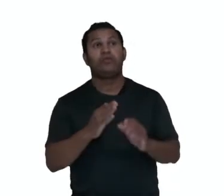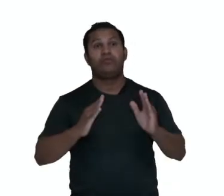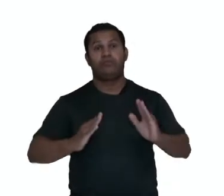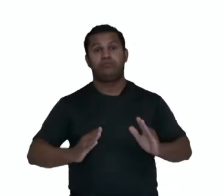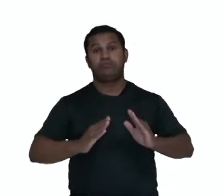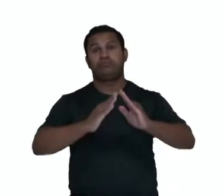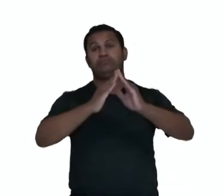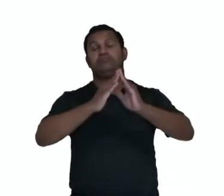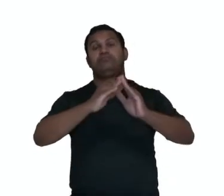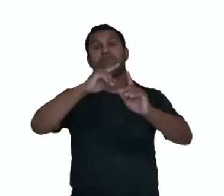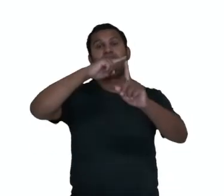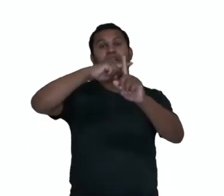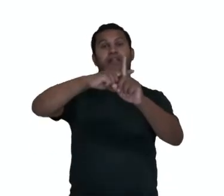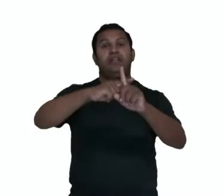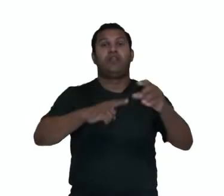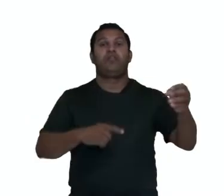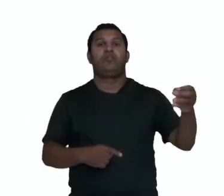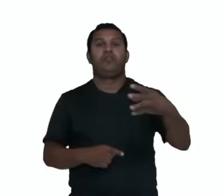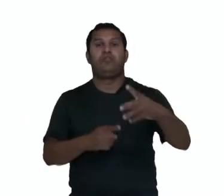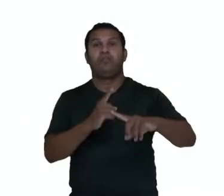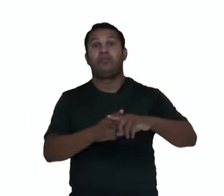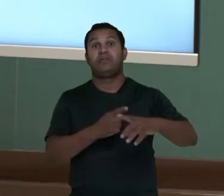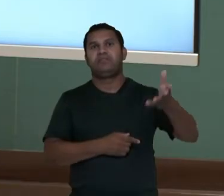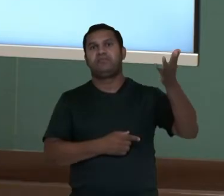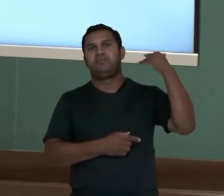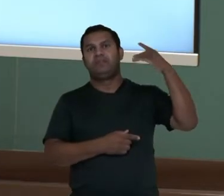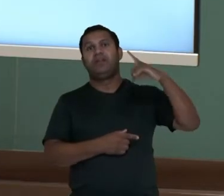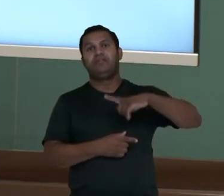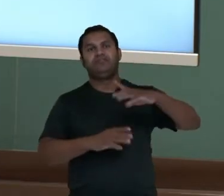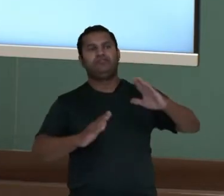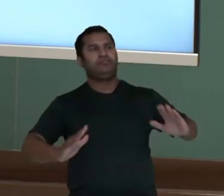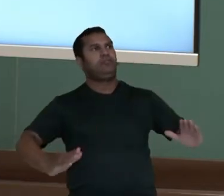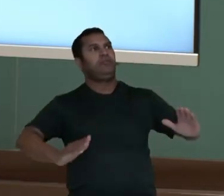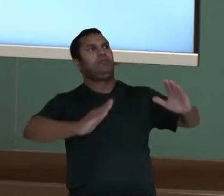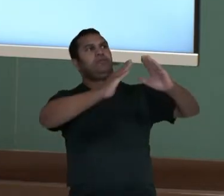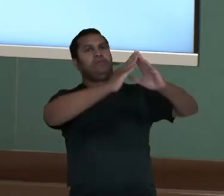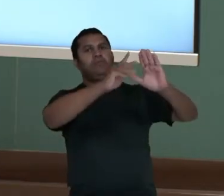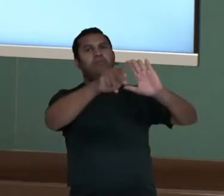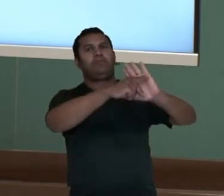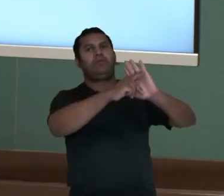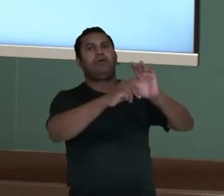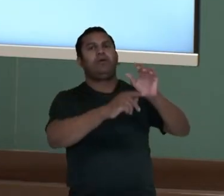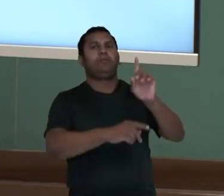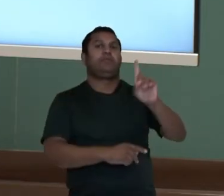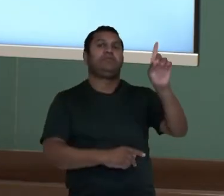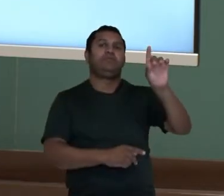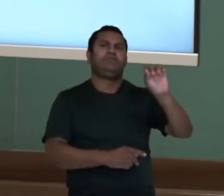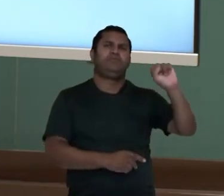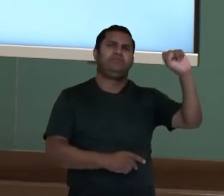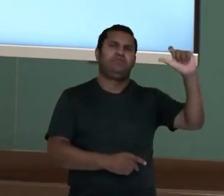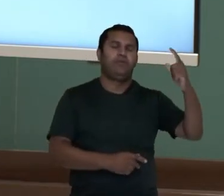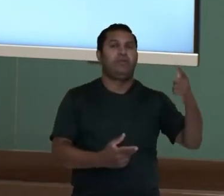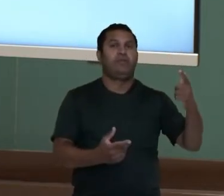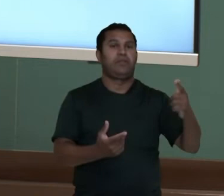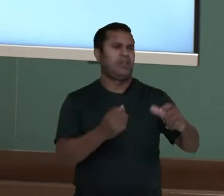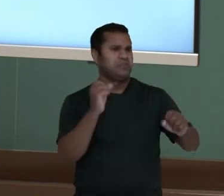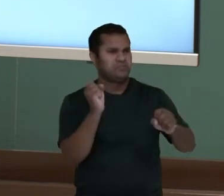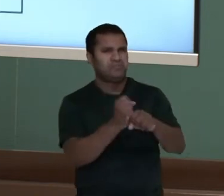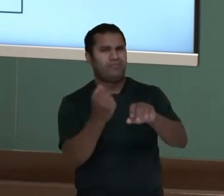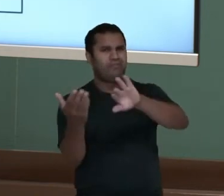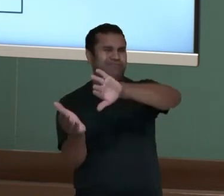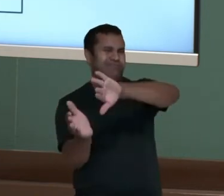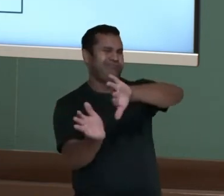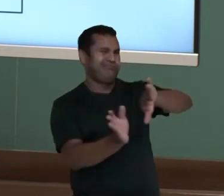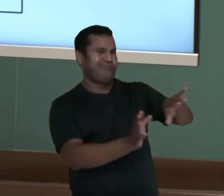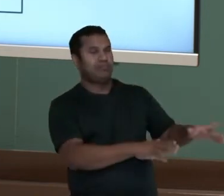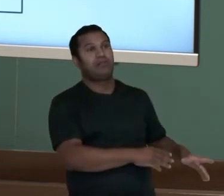pedras que sobraram do Templo Maior, né? Então, toda essa imposição cultural que os povos europeus vão fazer com os povos aqui